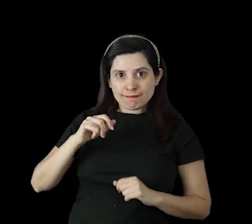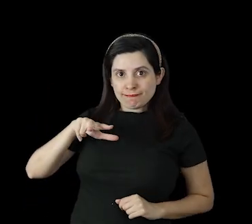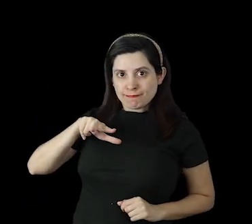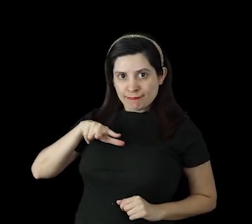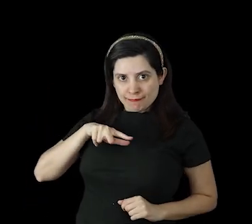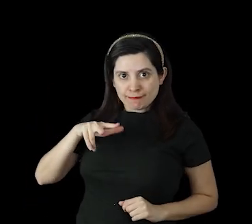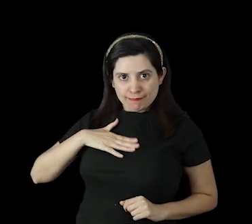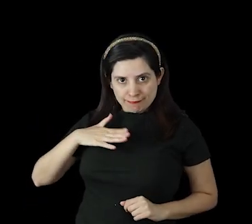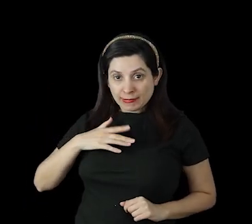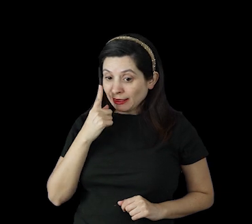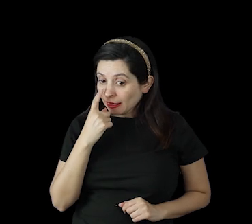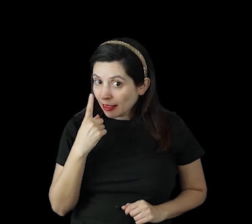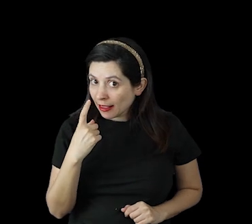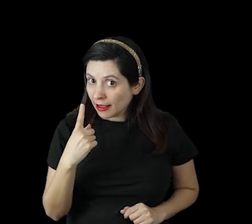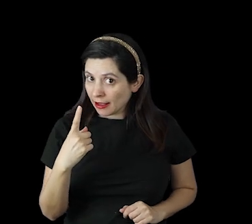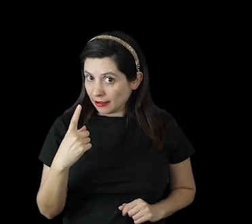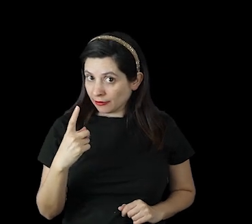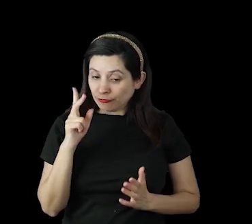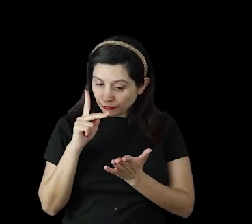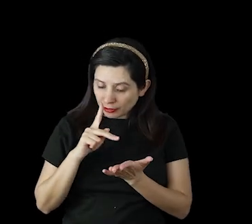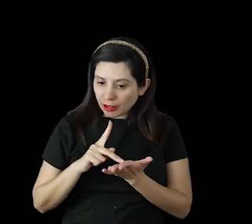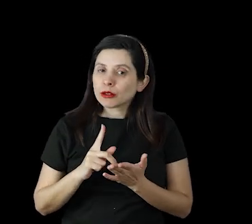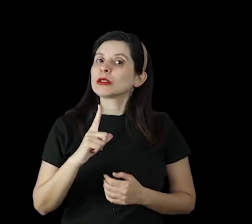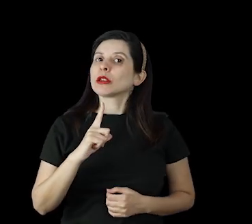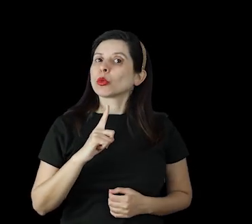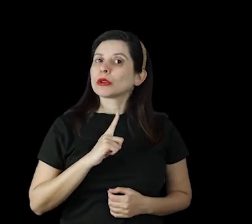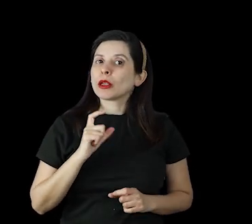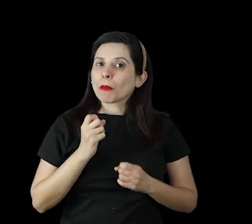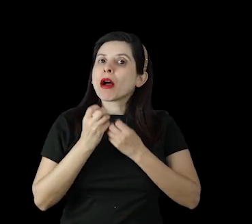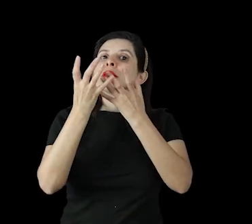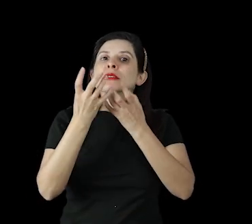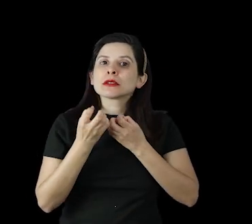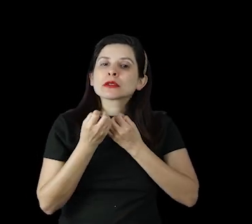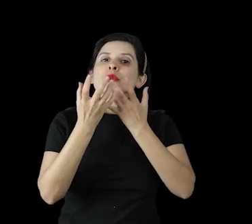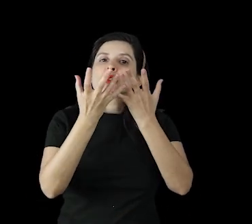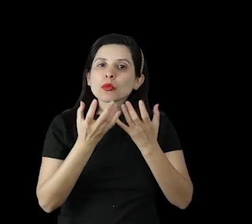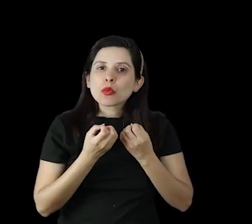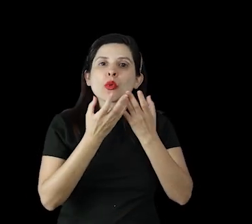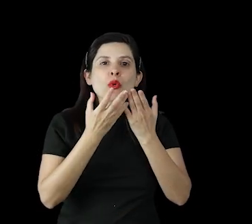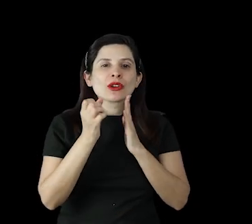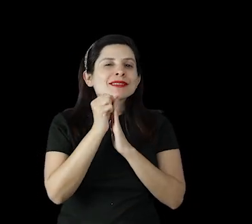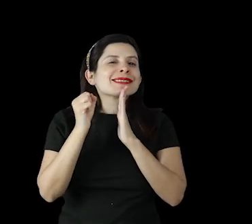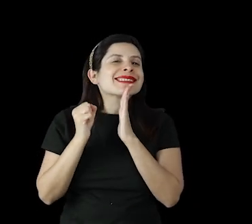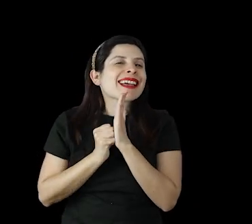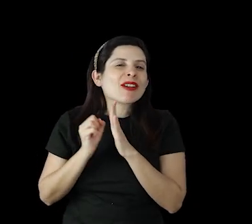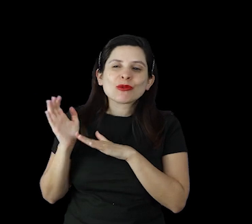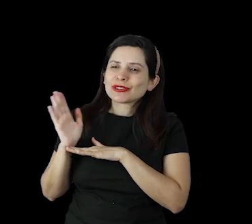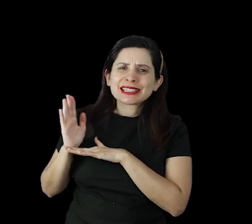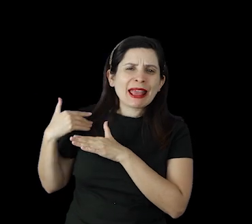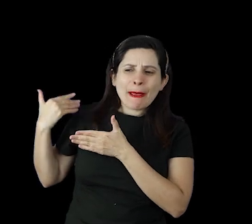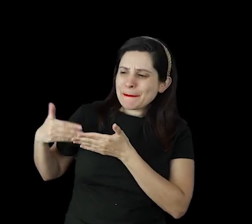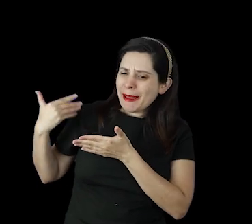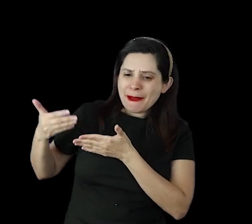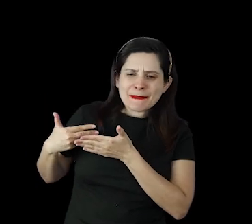me interessam, que eu acho que é o lugar mais verdadeiro que eu tenho para expor diante de mais de um século de cinema e